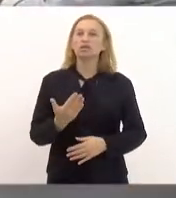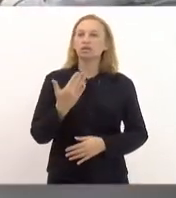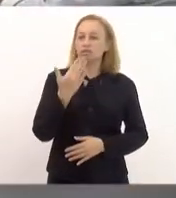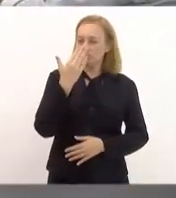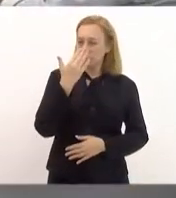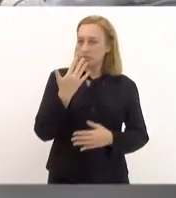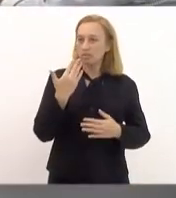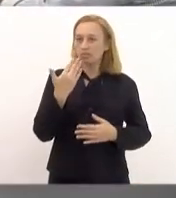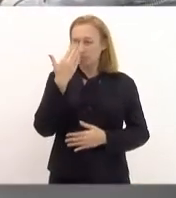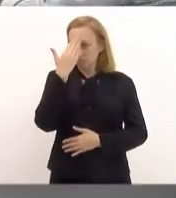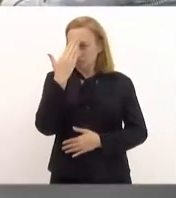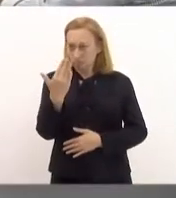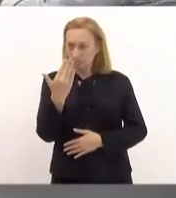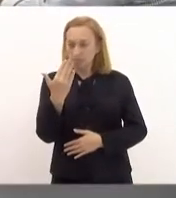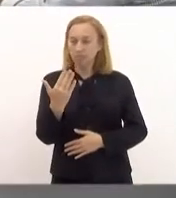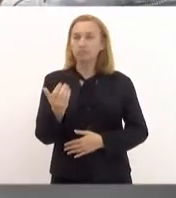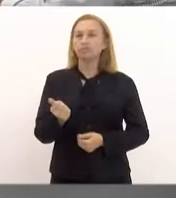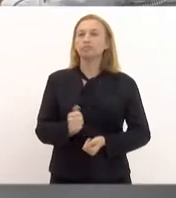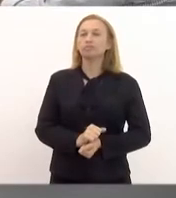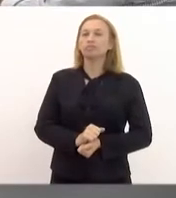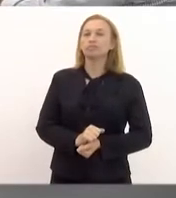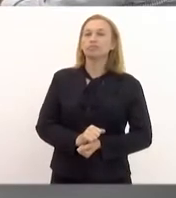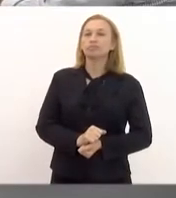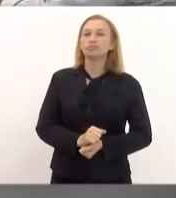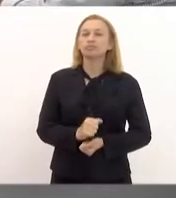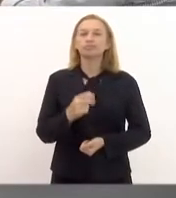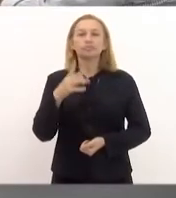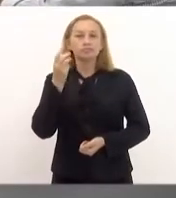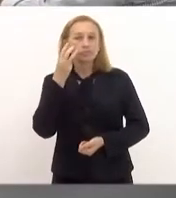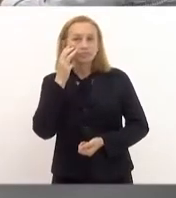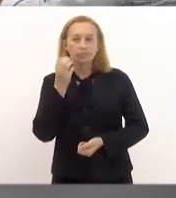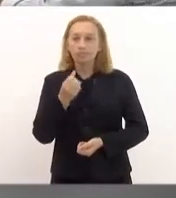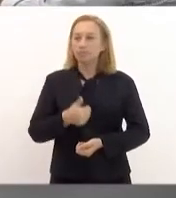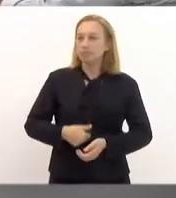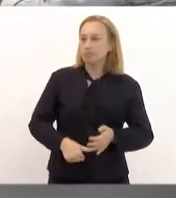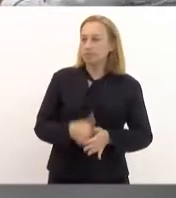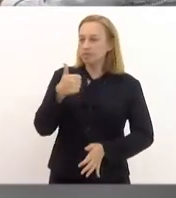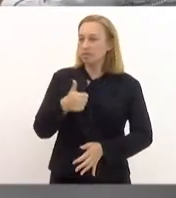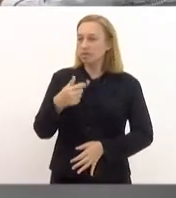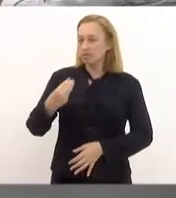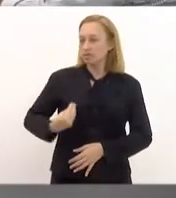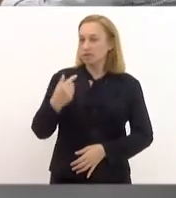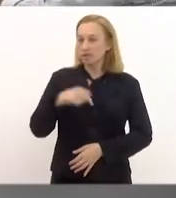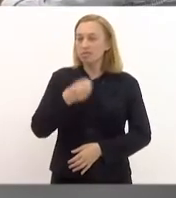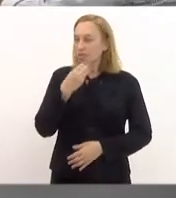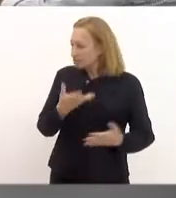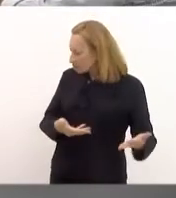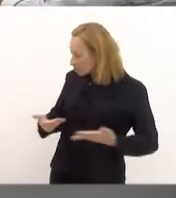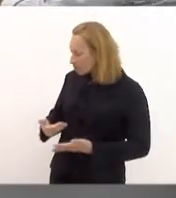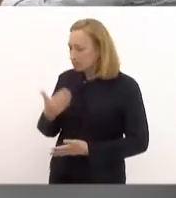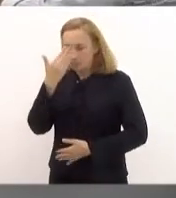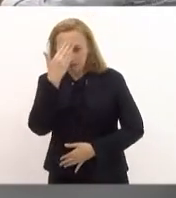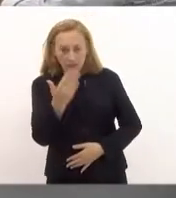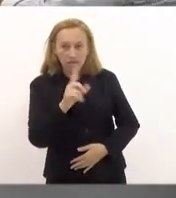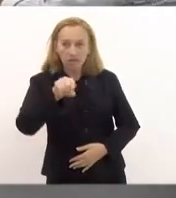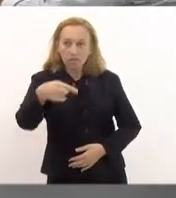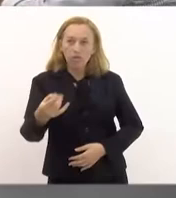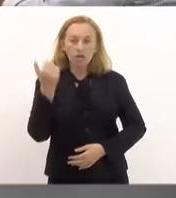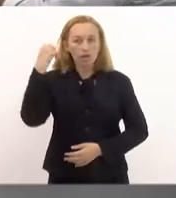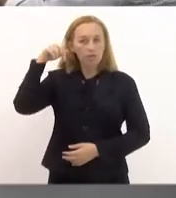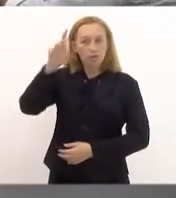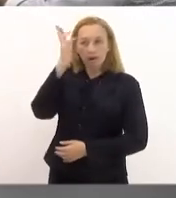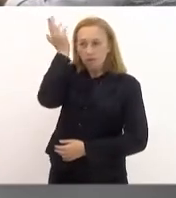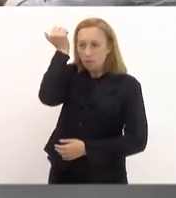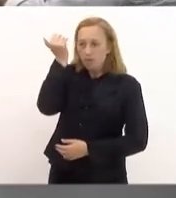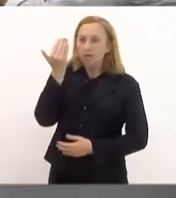Valdec, né, apresentação, primeira vez que eu participo de uma audiência dessa. Seja bem-vindo. Também. Obrigado. Depois o Eliomar, né, a